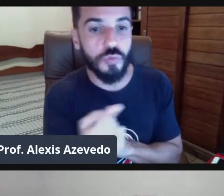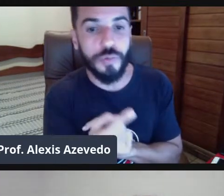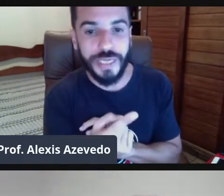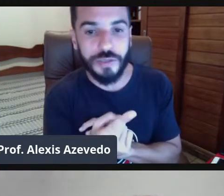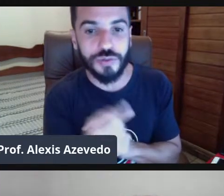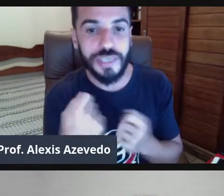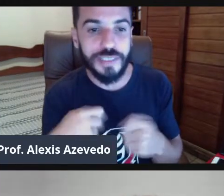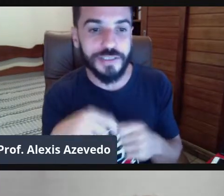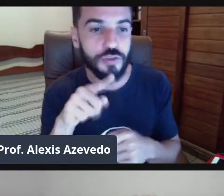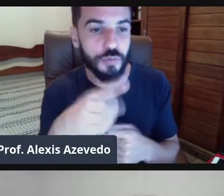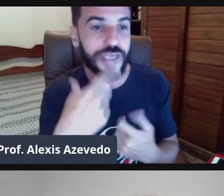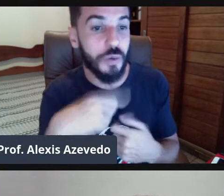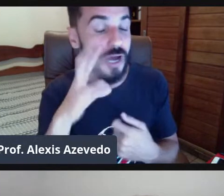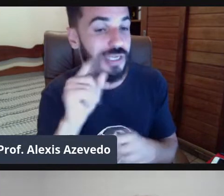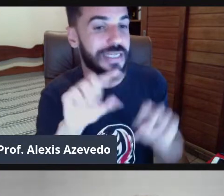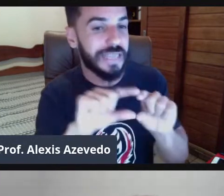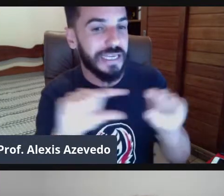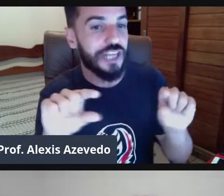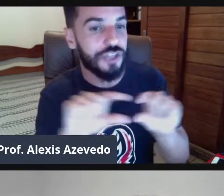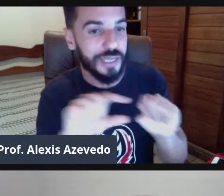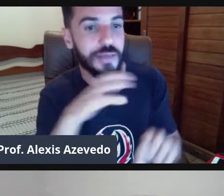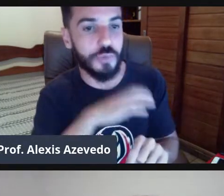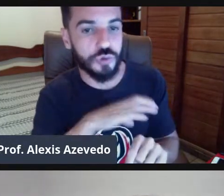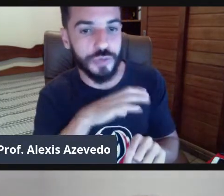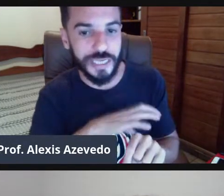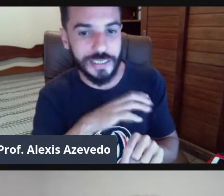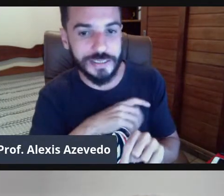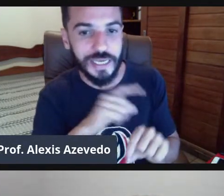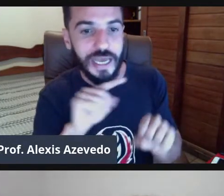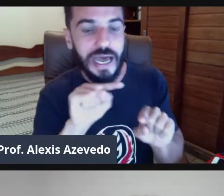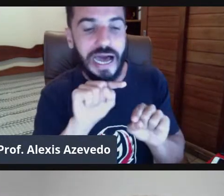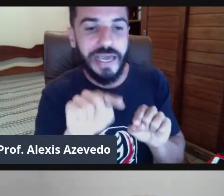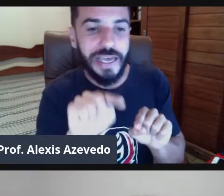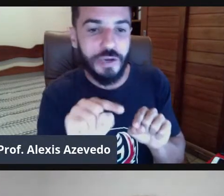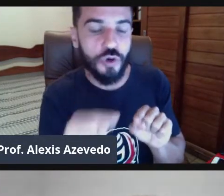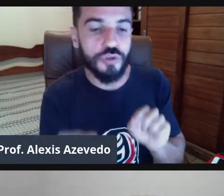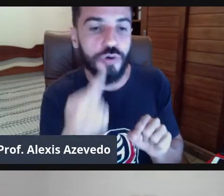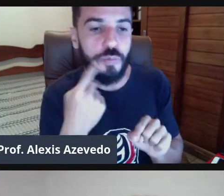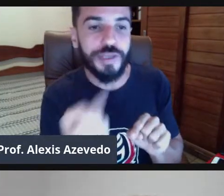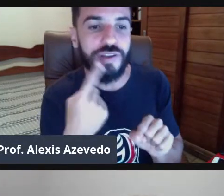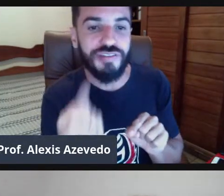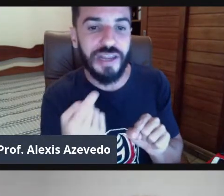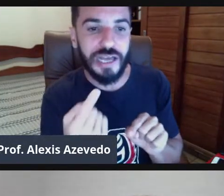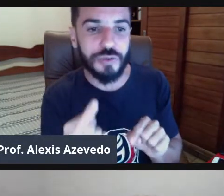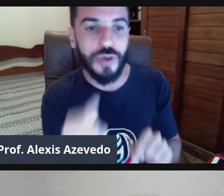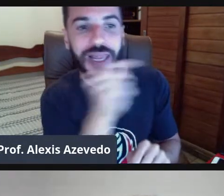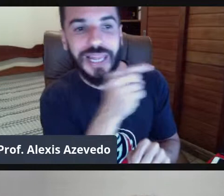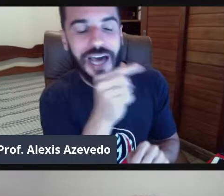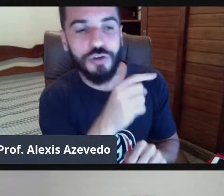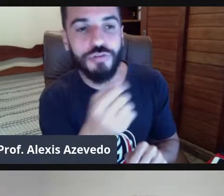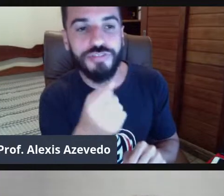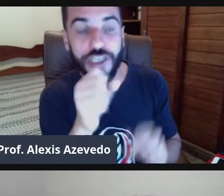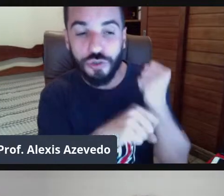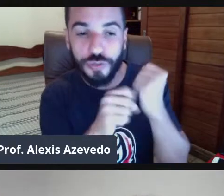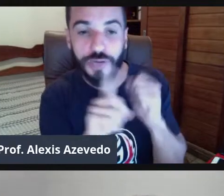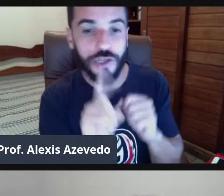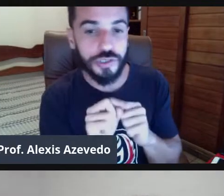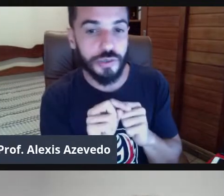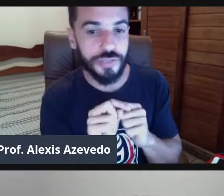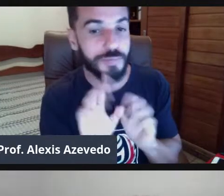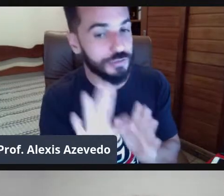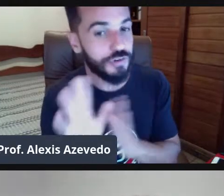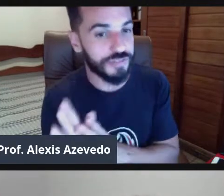todo o momento, se é preciso, porque eu acho que ele tem legenda em português, quando o momento é falado lá no vídeo,